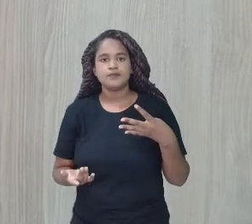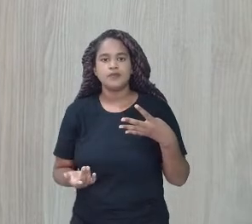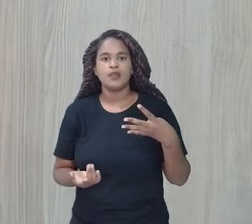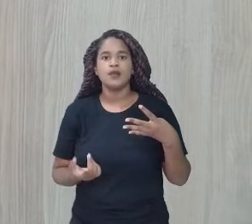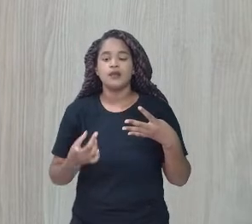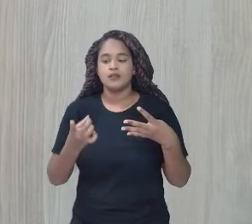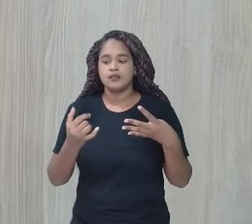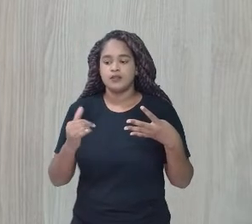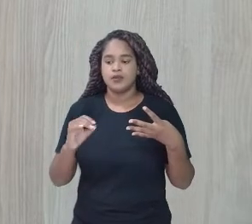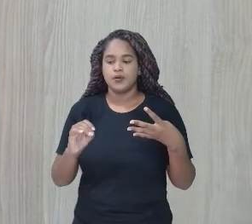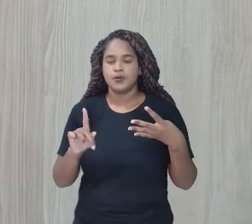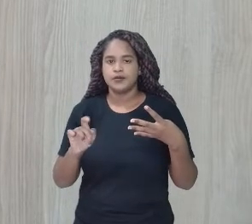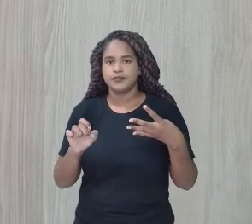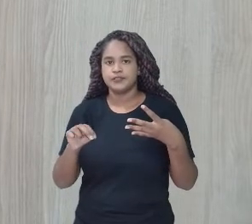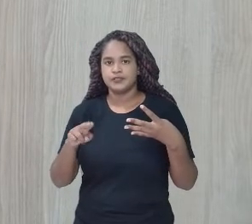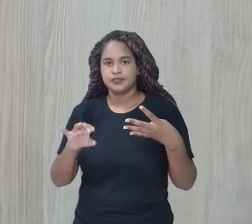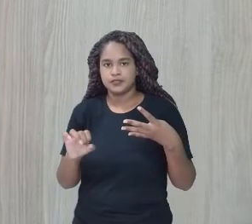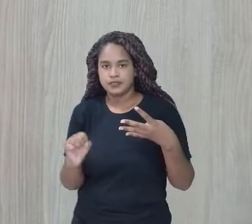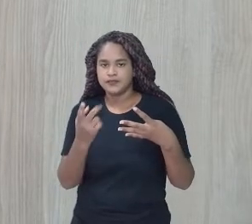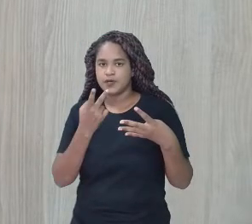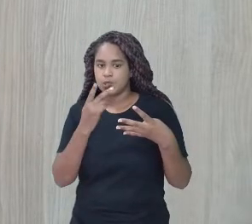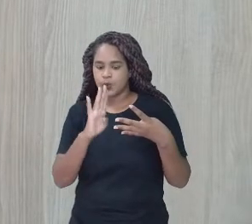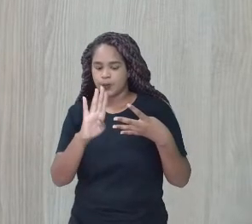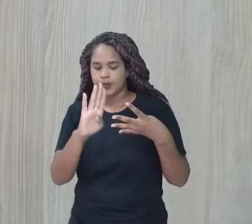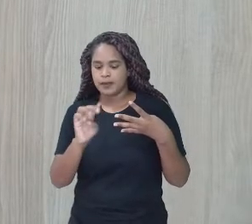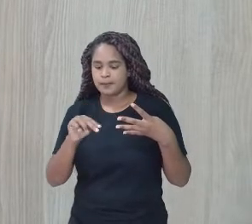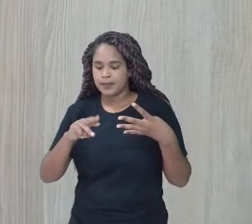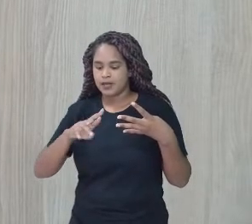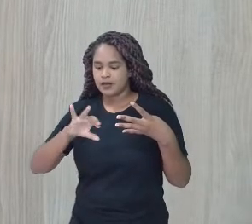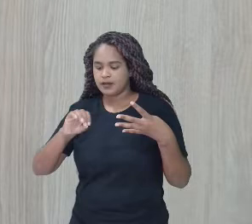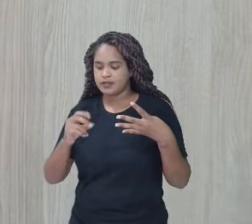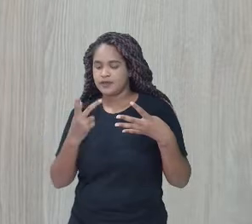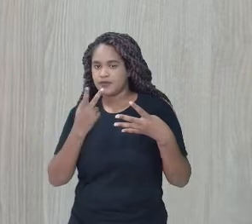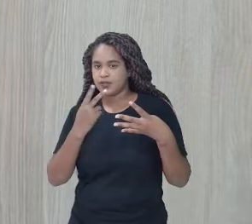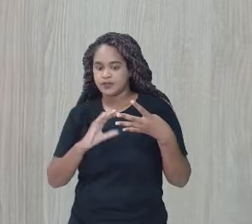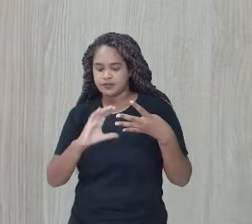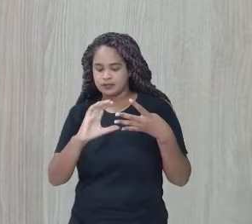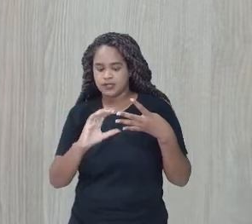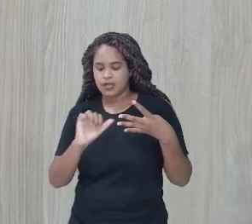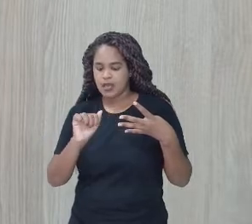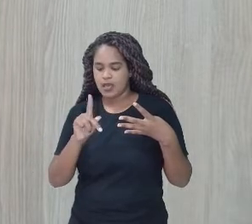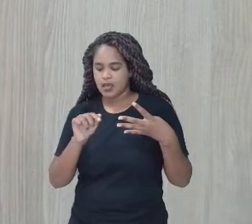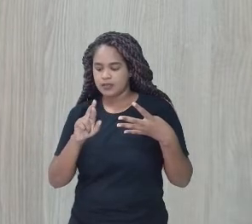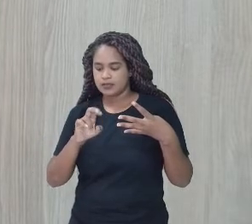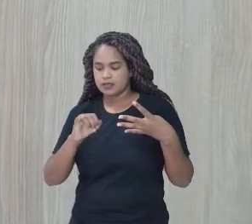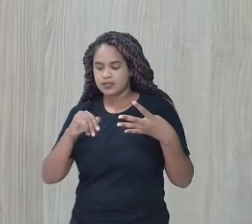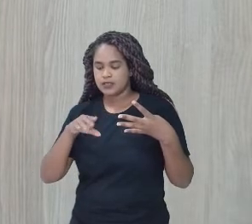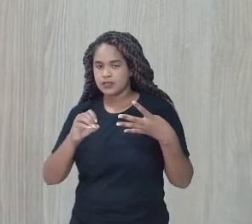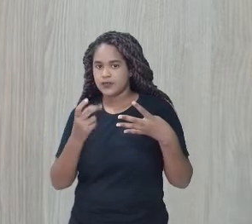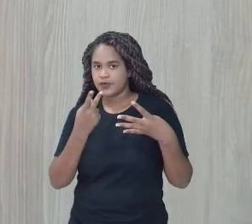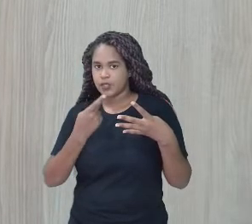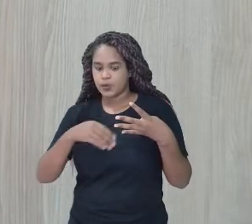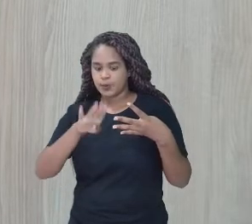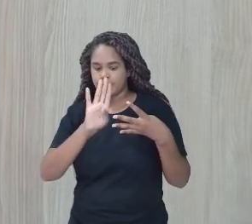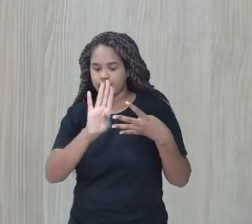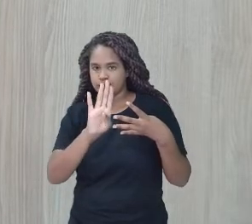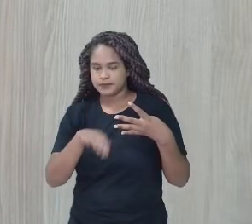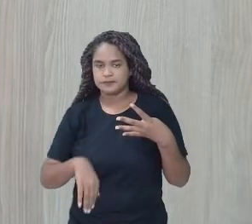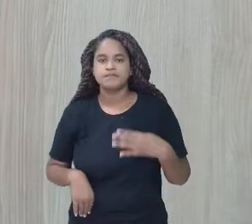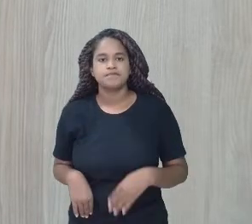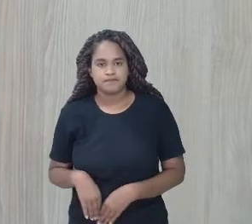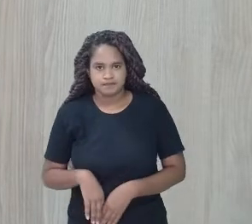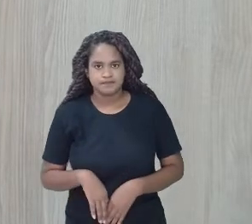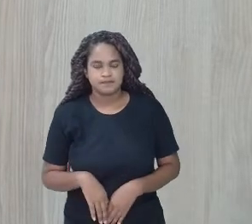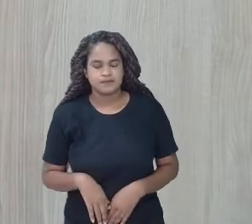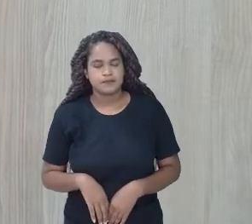temos Diógenes com B, Maria com a letra C, porque ela trocou, Adriano com a letra B também.